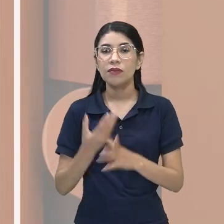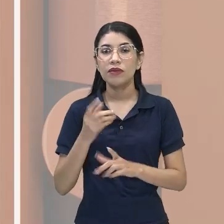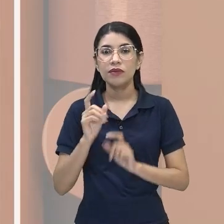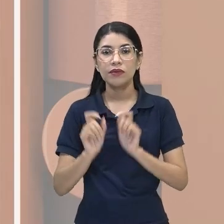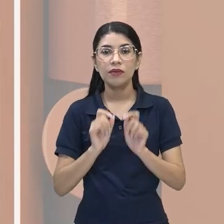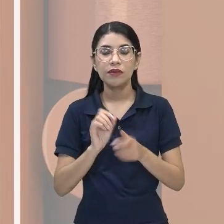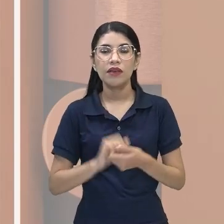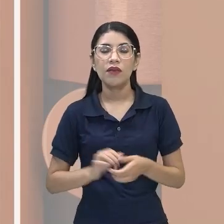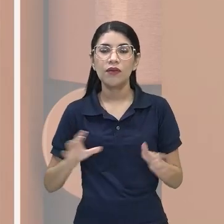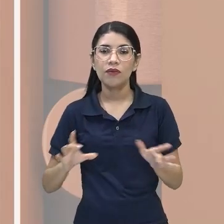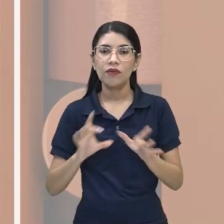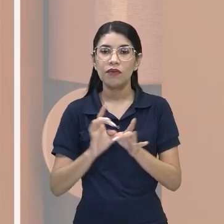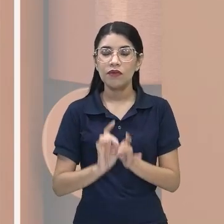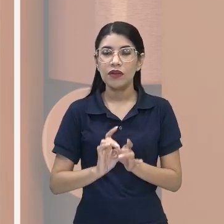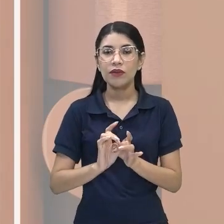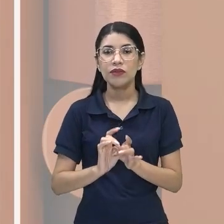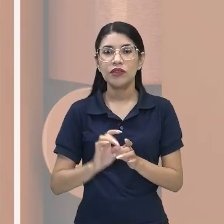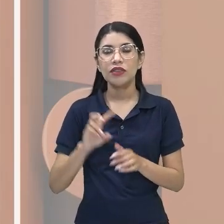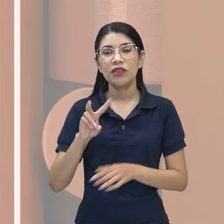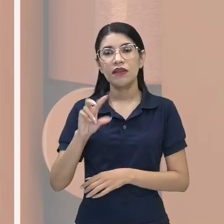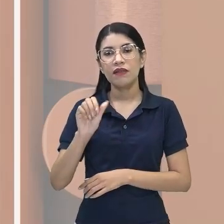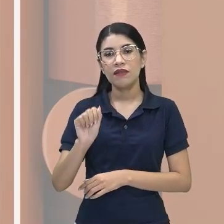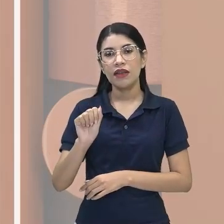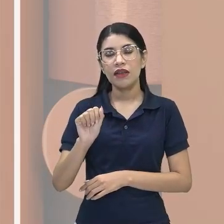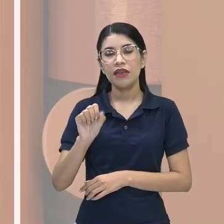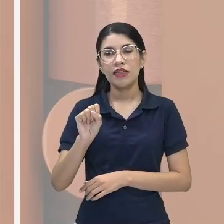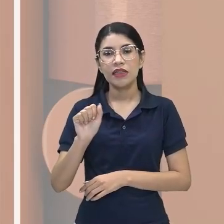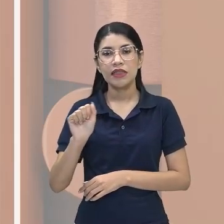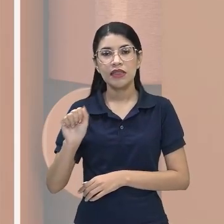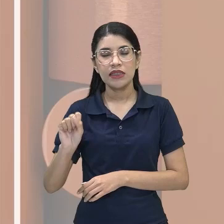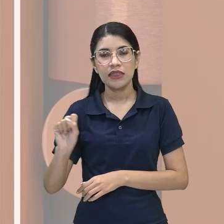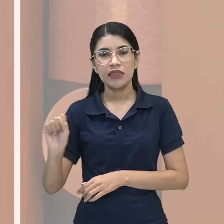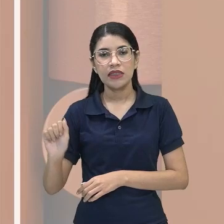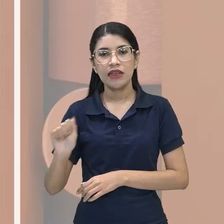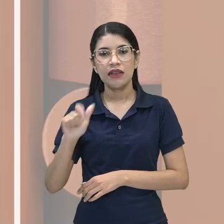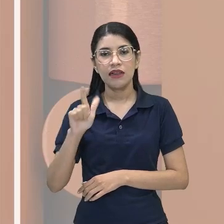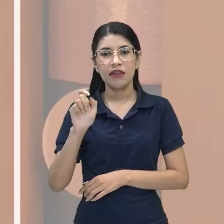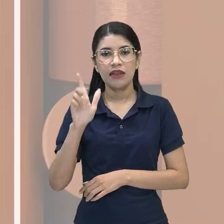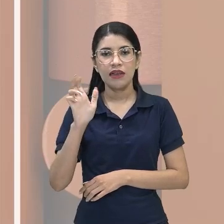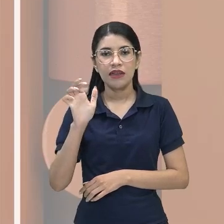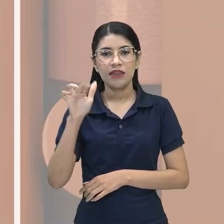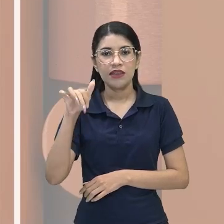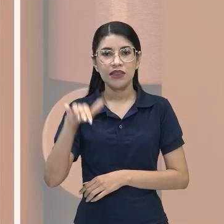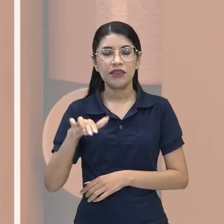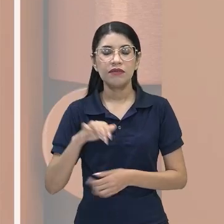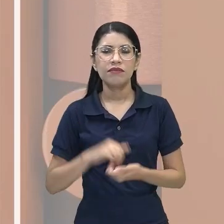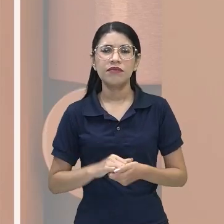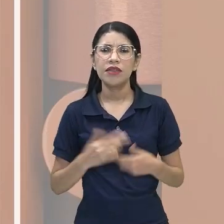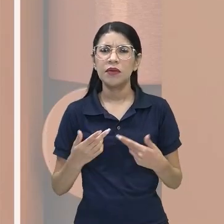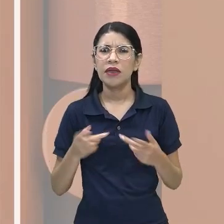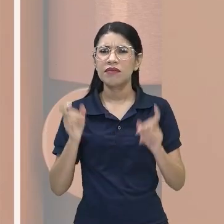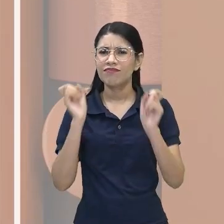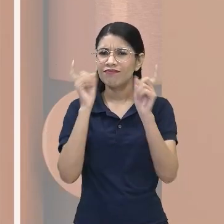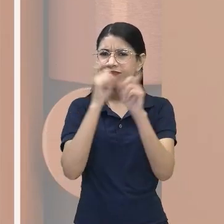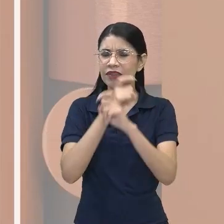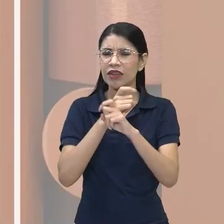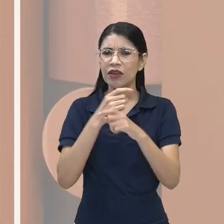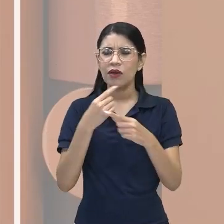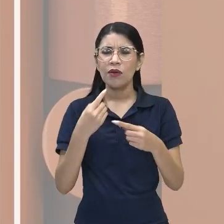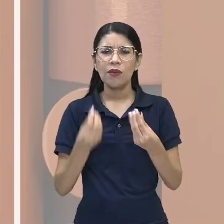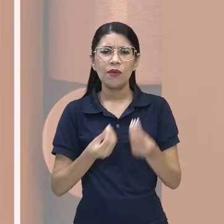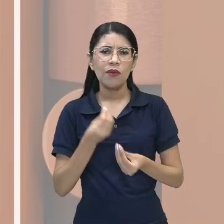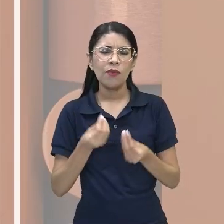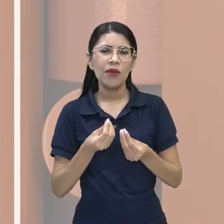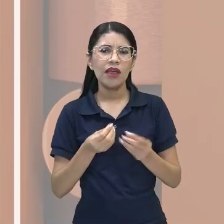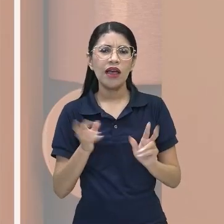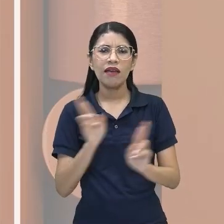de vínculos de vassalagem. Professor, é um pouco complicado, professor. Entre o senhor e o servo,